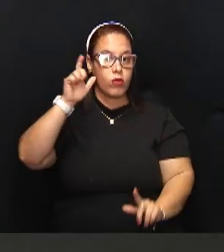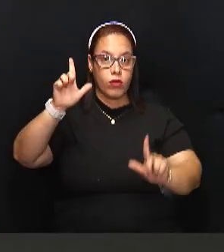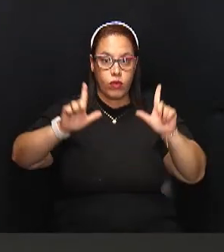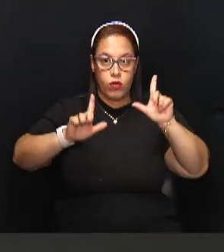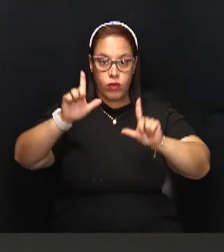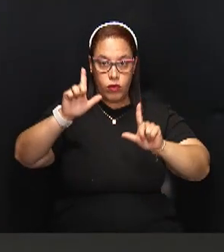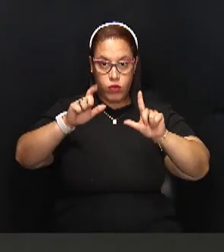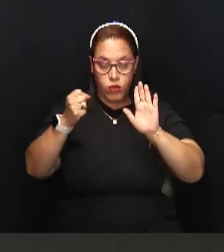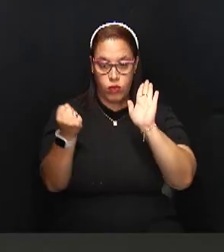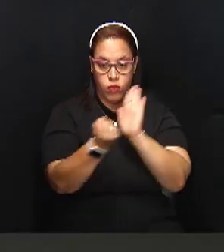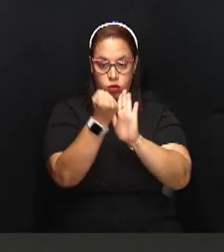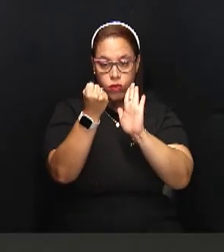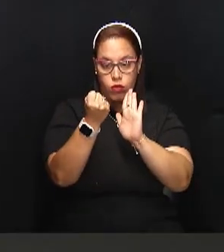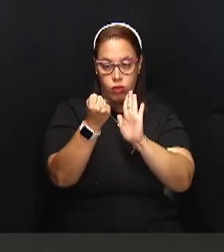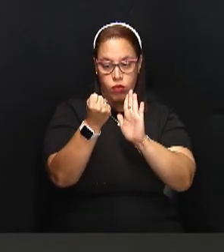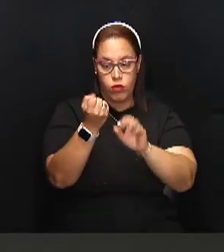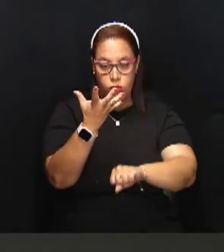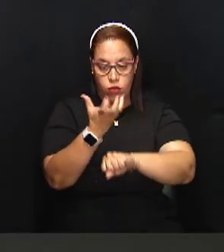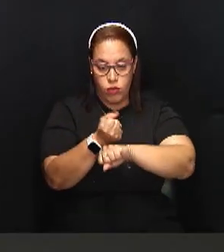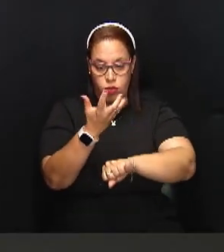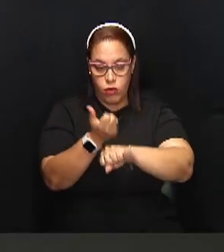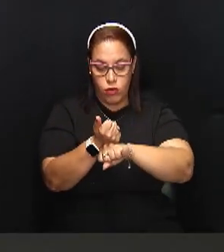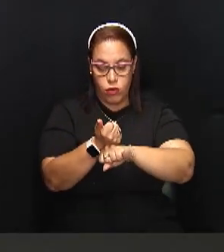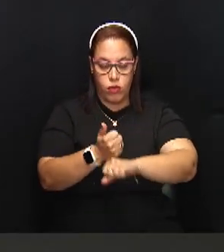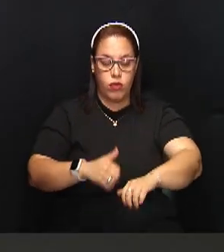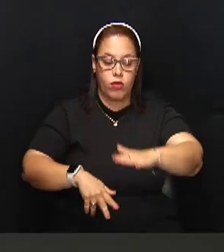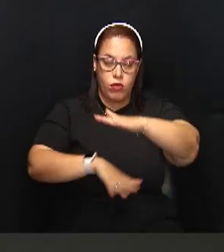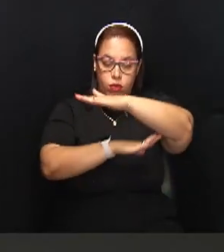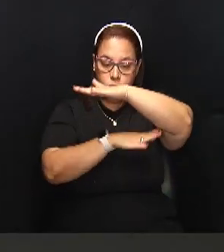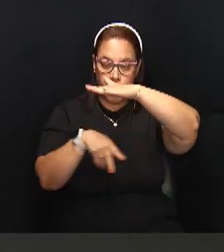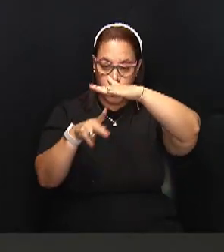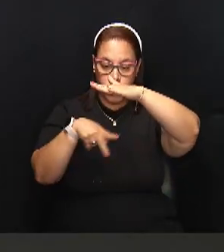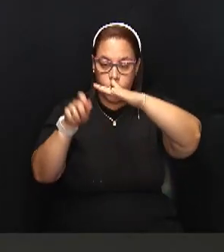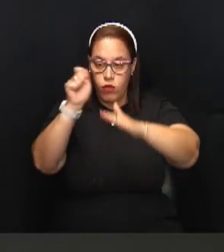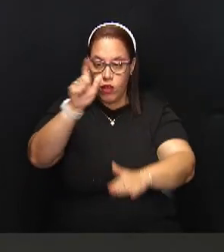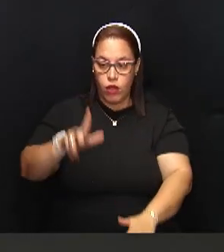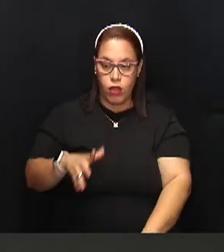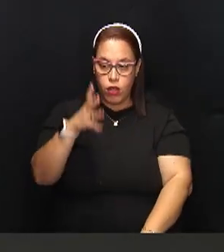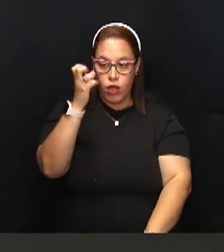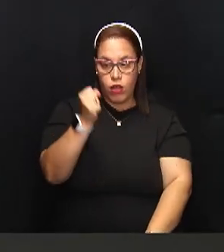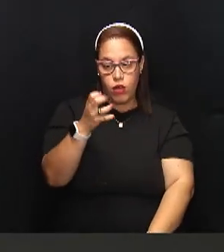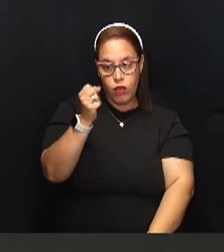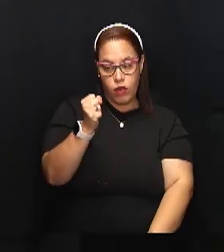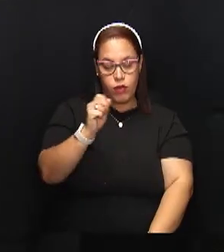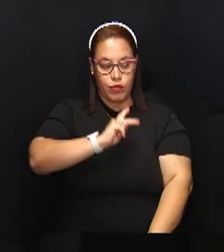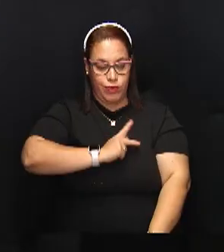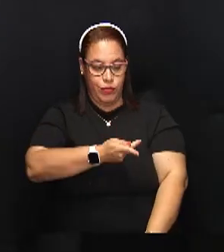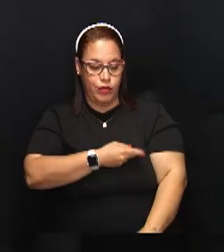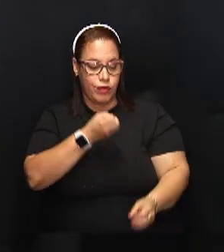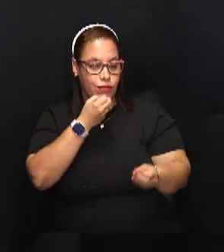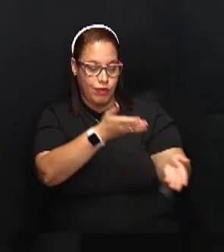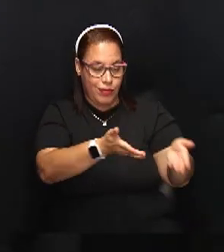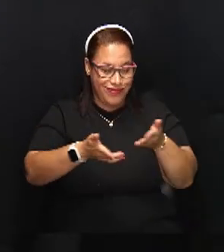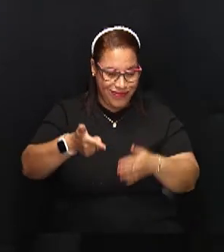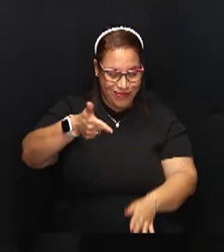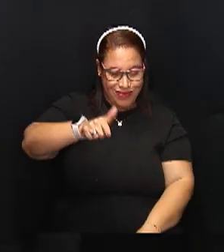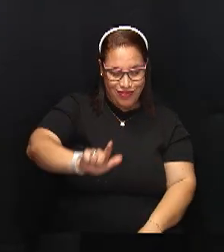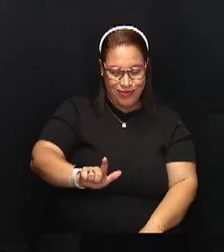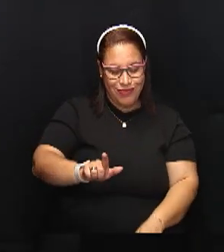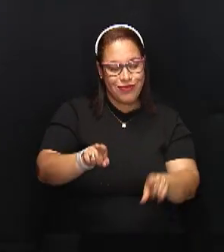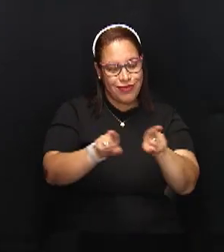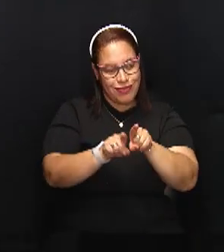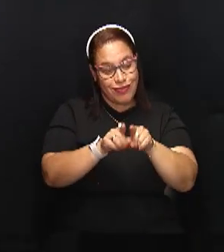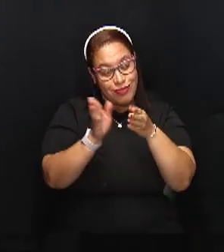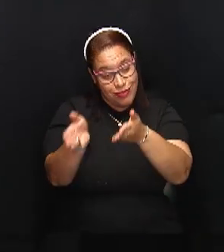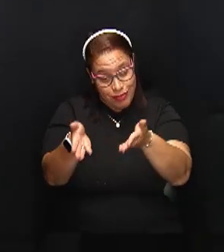TV com o logotipo do nosso podcast Na Casa do Povo em azul e branco. Paulo Haddad, seja novamente bem-vindo e também